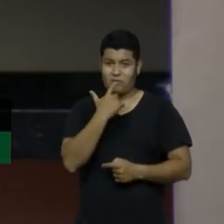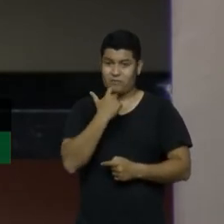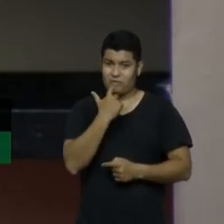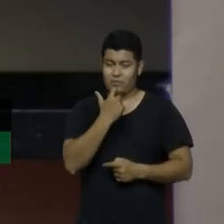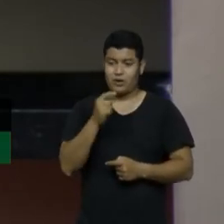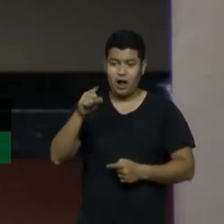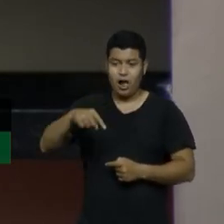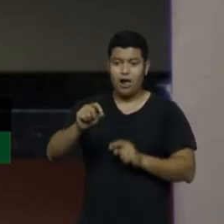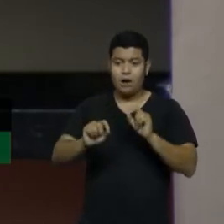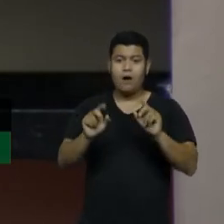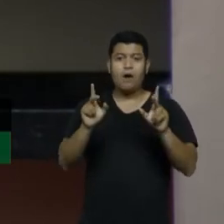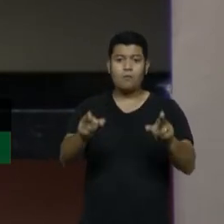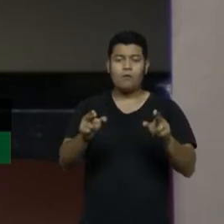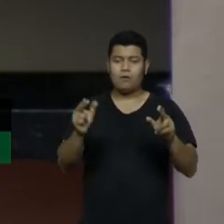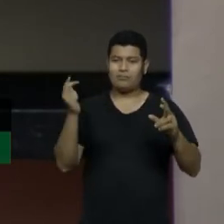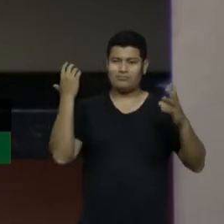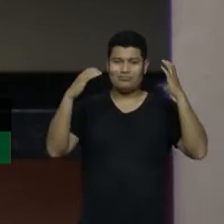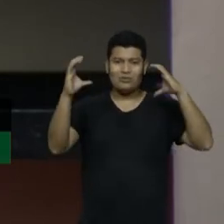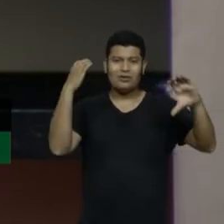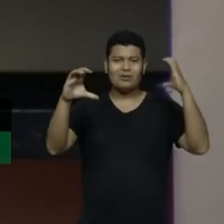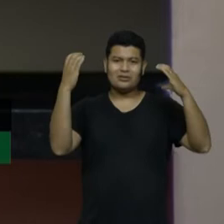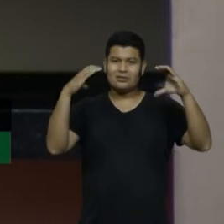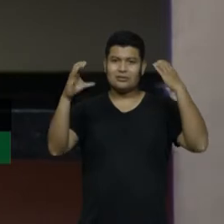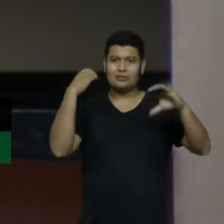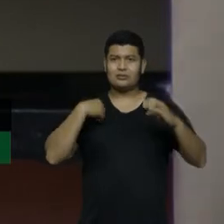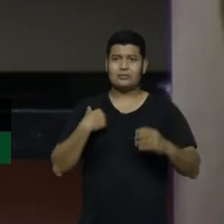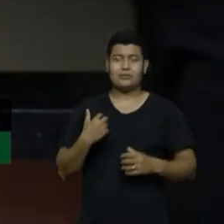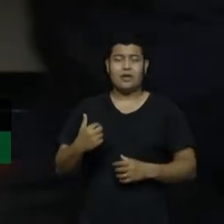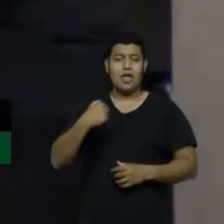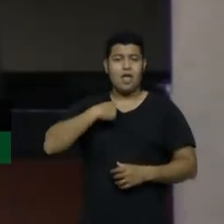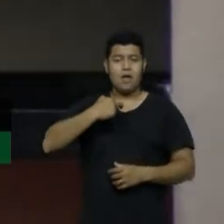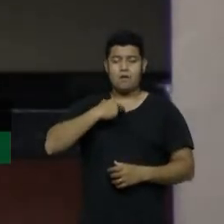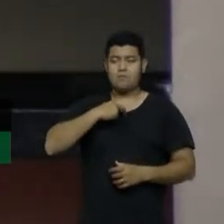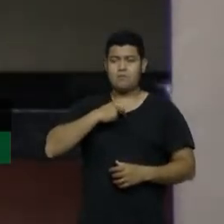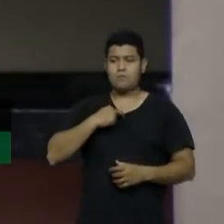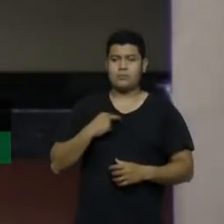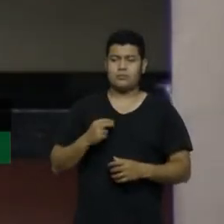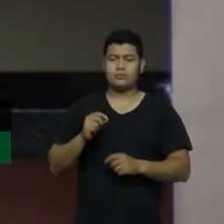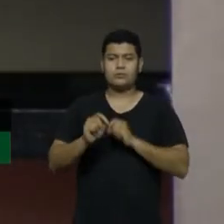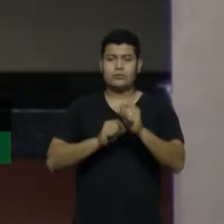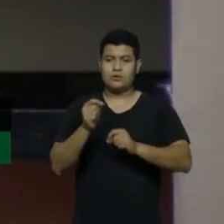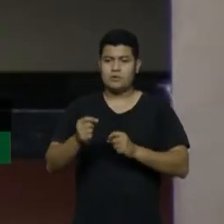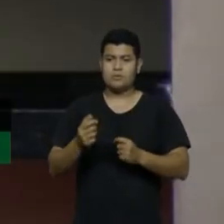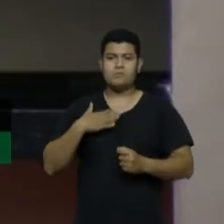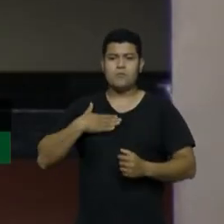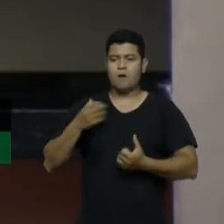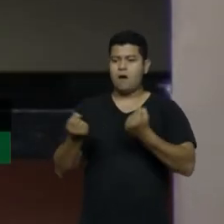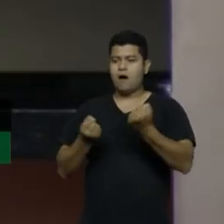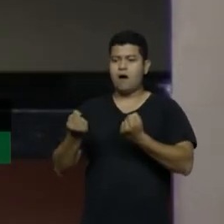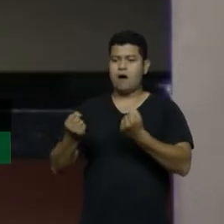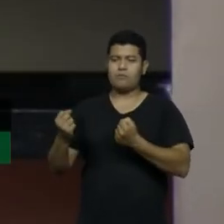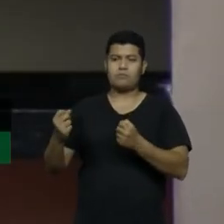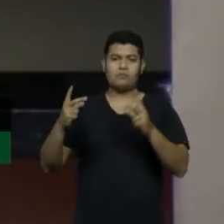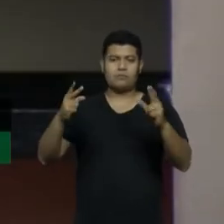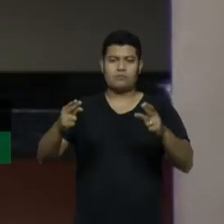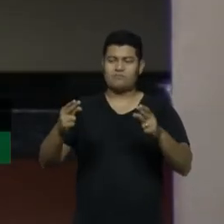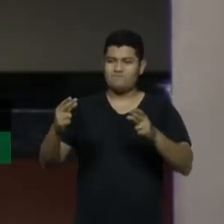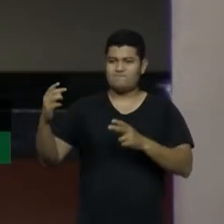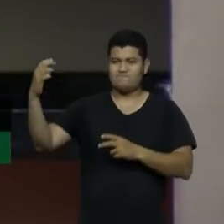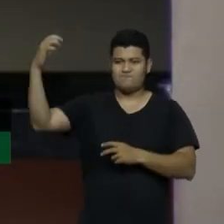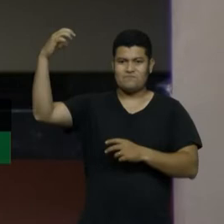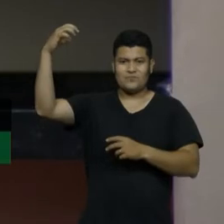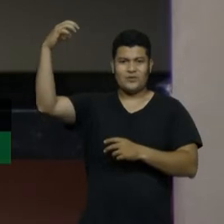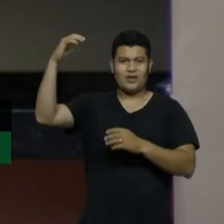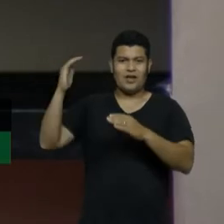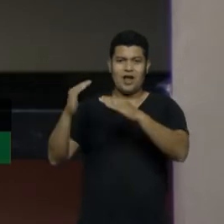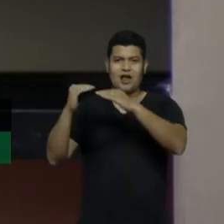posso colocar uma sirene no meu carro e sair apitando por aí. Então, por isso que é importante a vinda do secretário aqui para